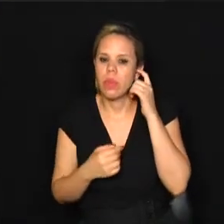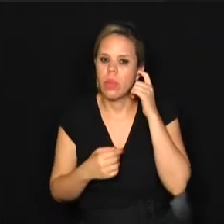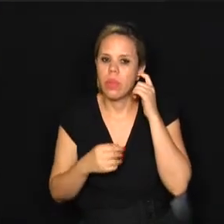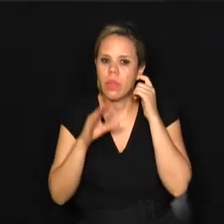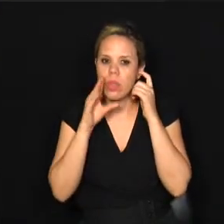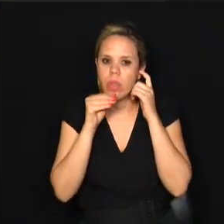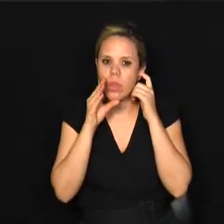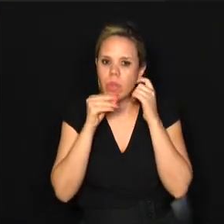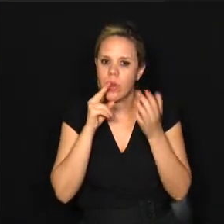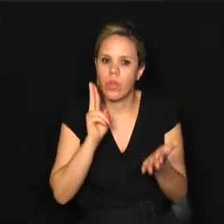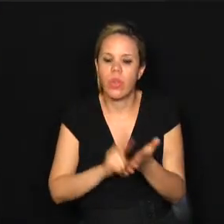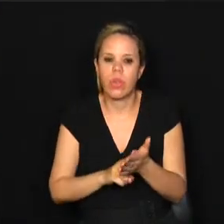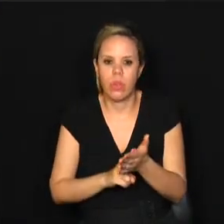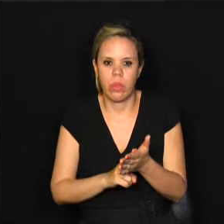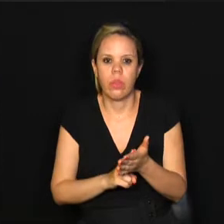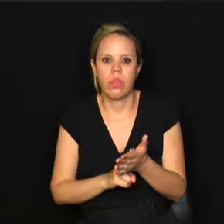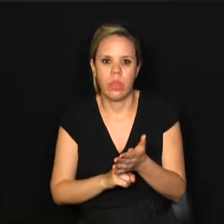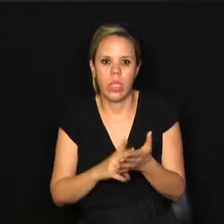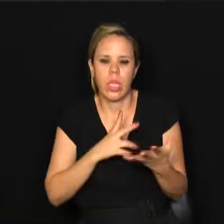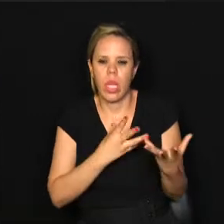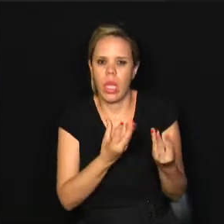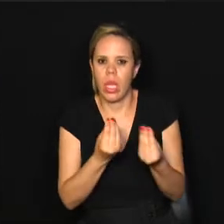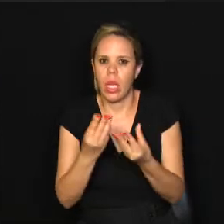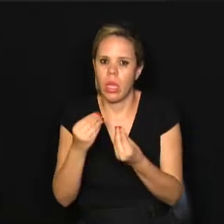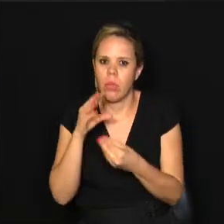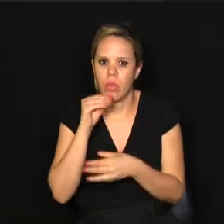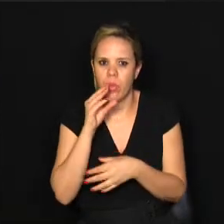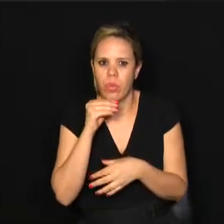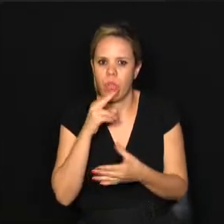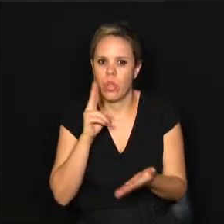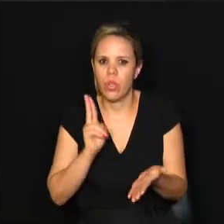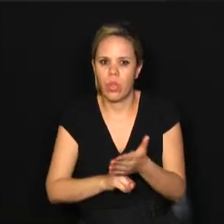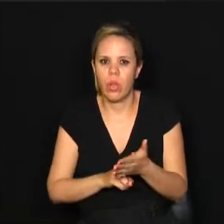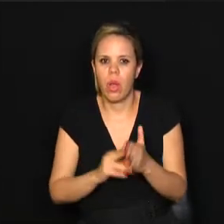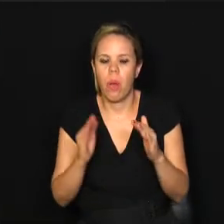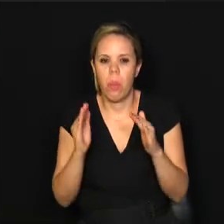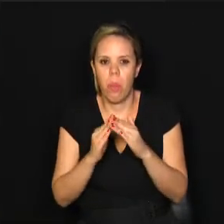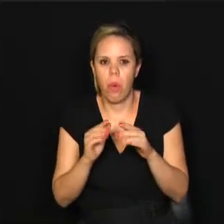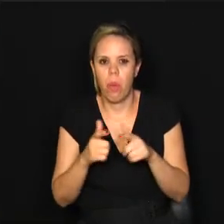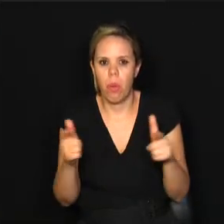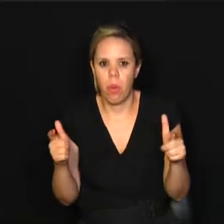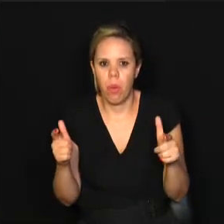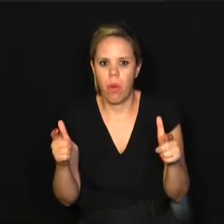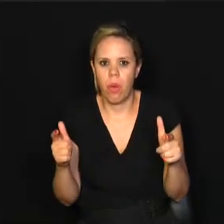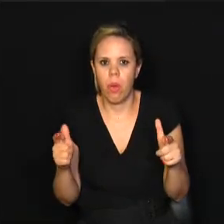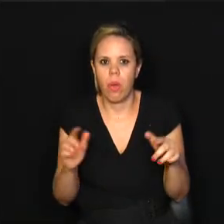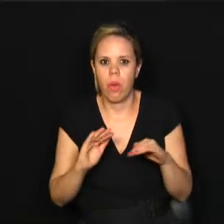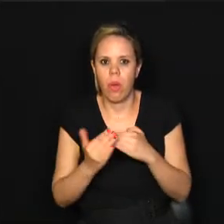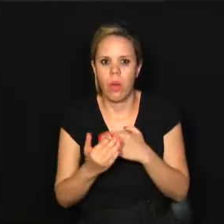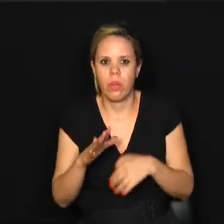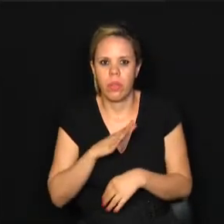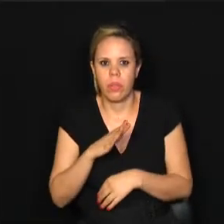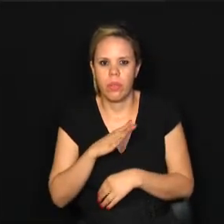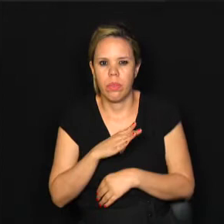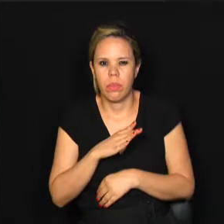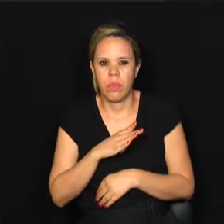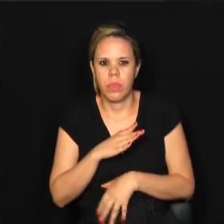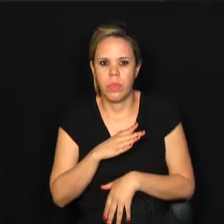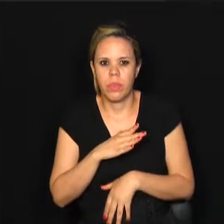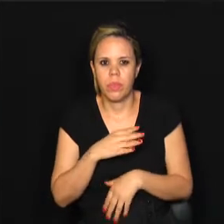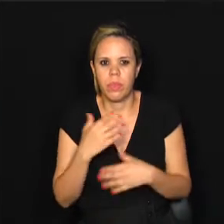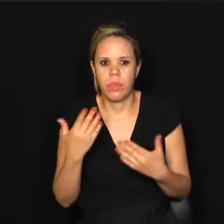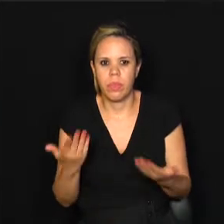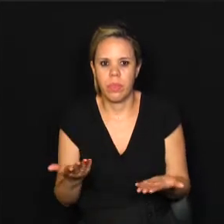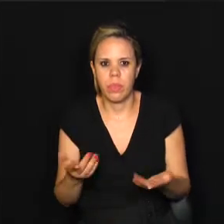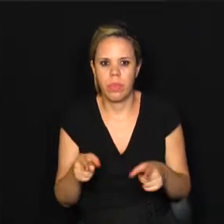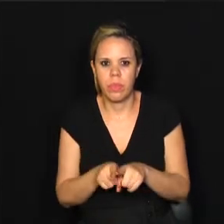trabalhadores do Correio, tendo em vista que muitos trabalhadores do Correio moram, a maioria deles, na periferia da nossa cidade. Então, eles